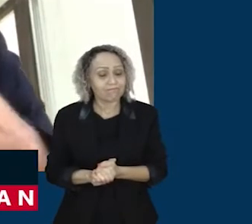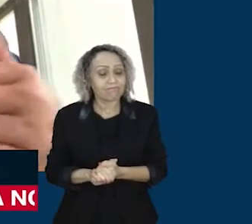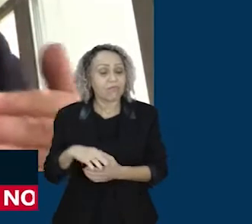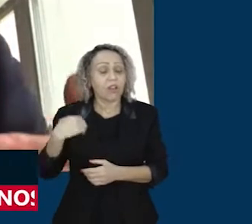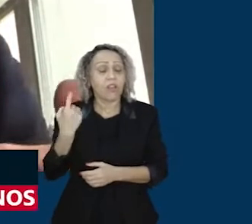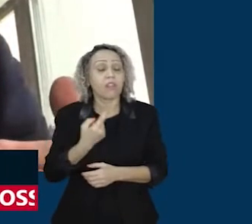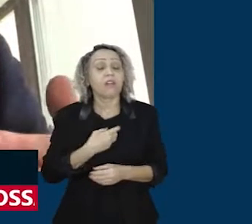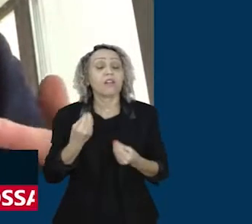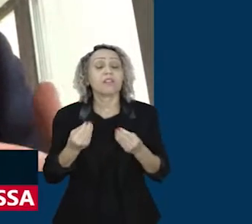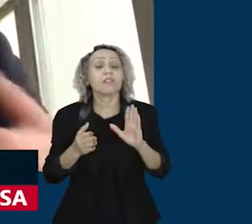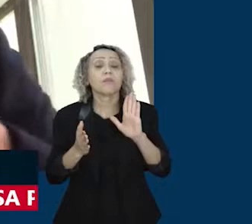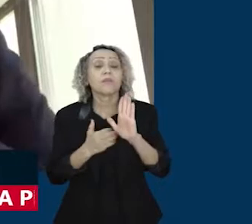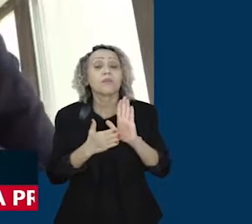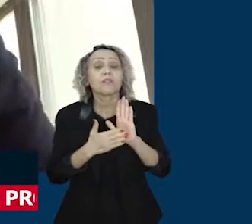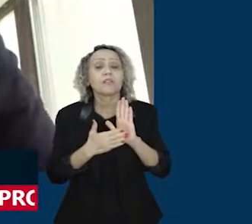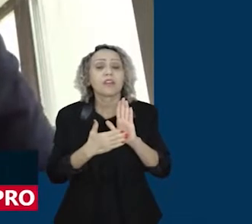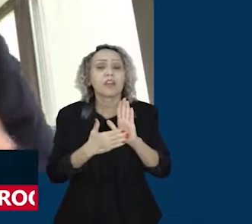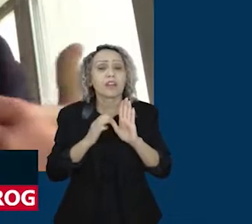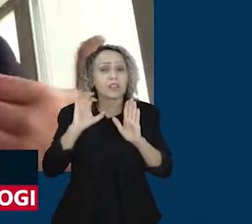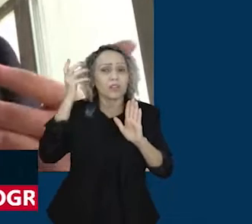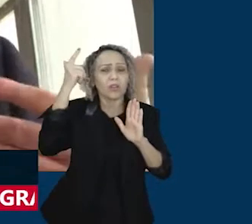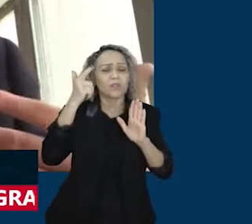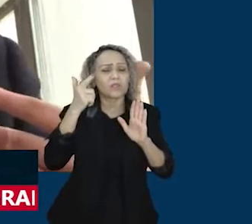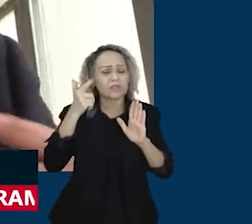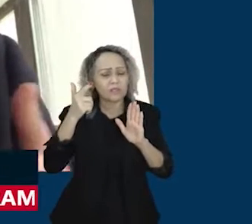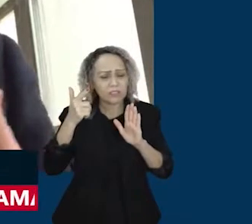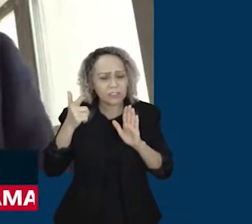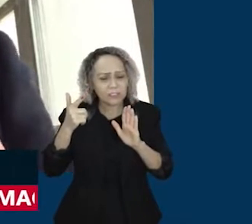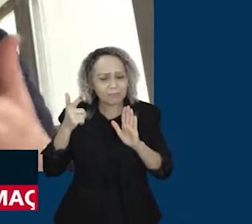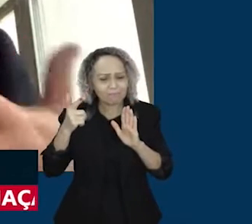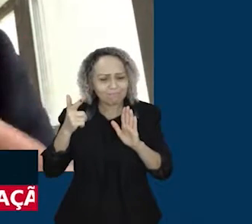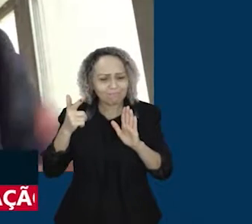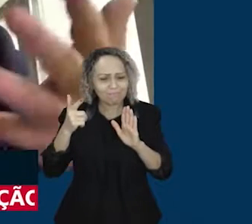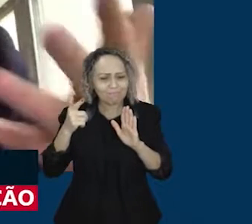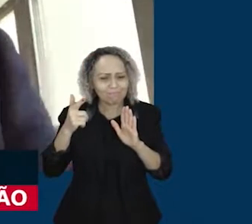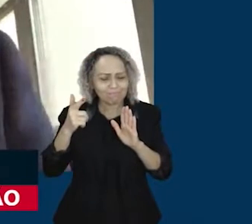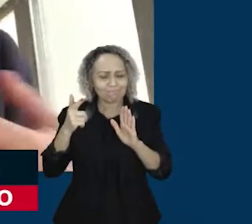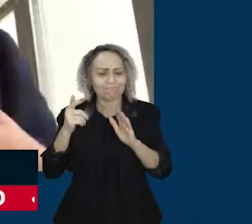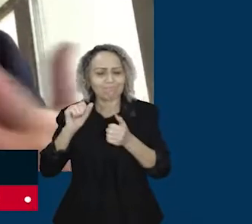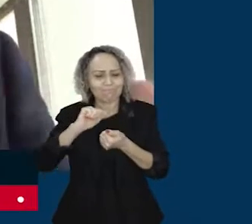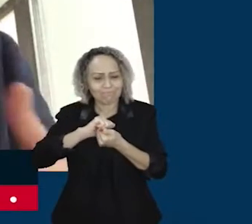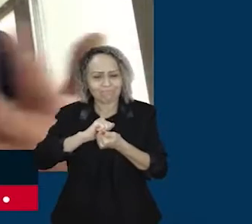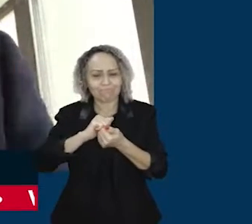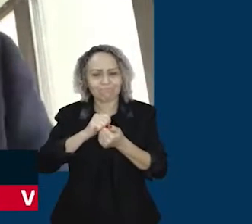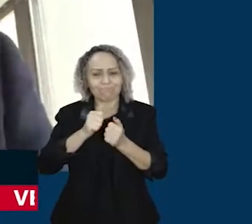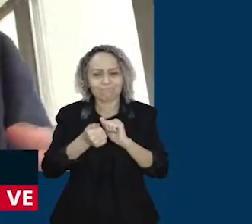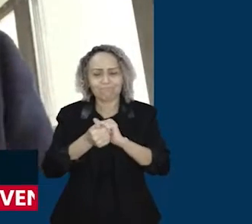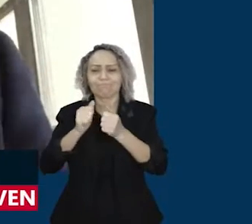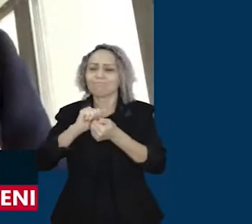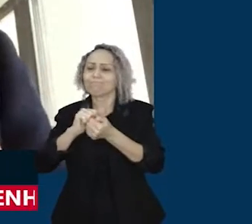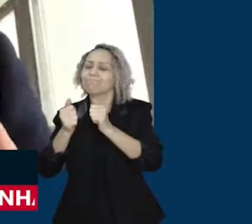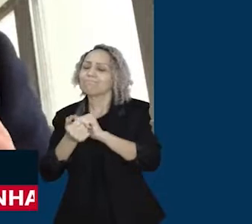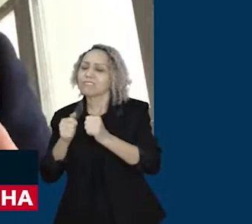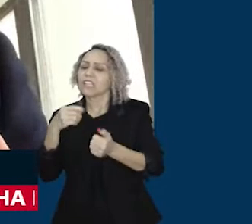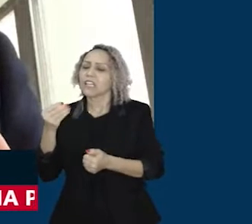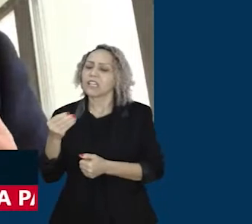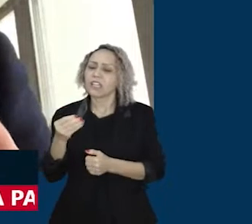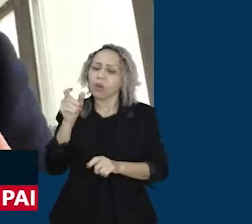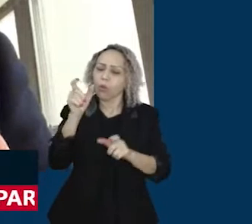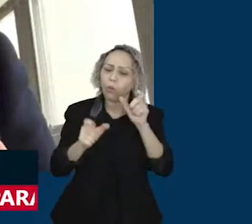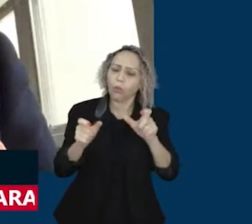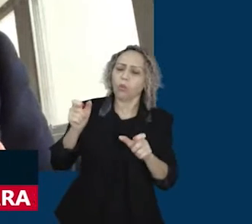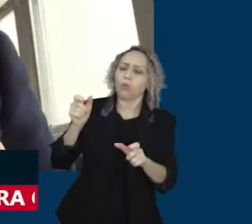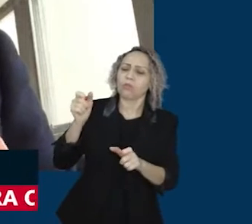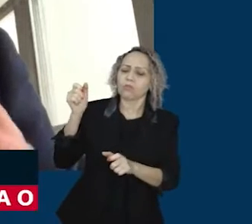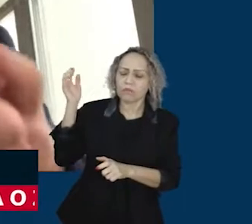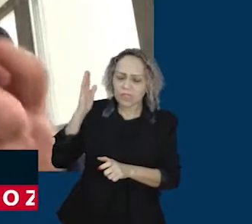soluções estruturantes para que o cidadão, no final, tire proveito, e o Brasil, a economia, tire proveito, no